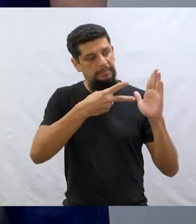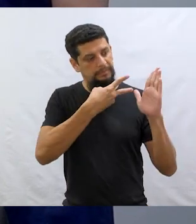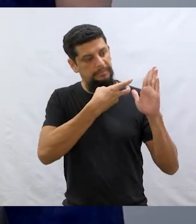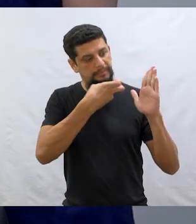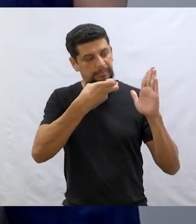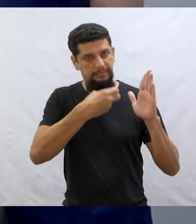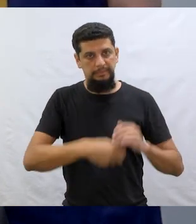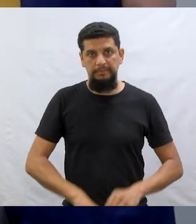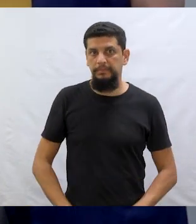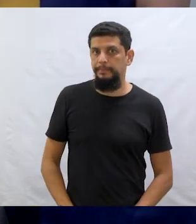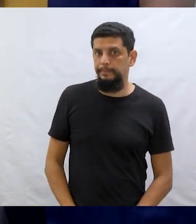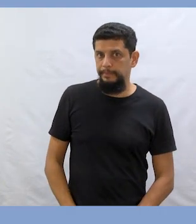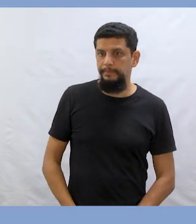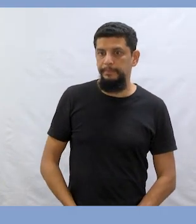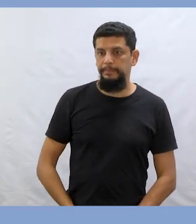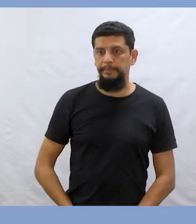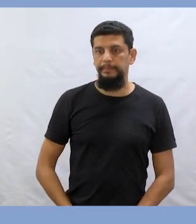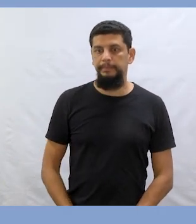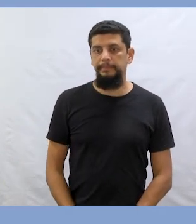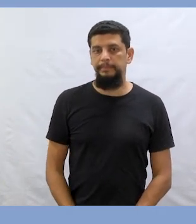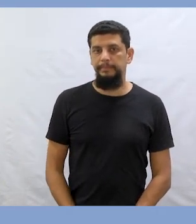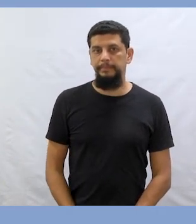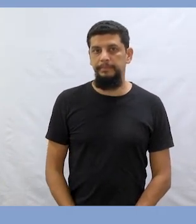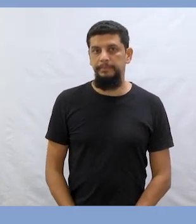Na tela.